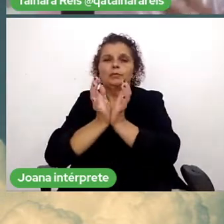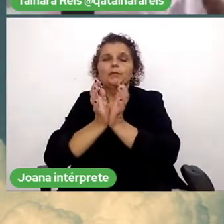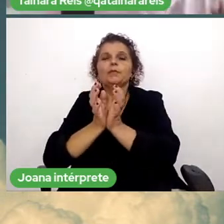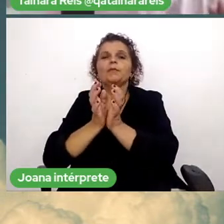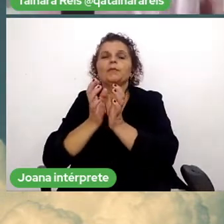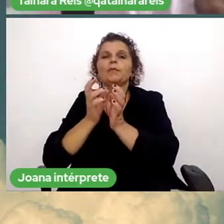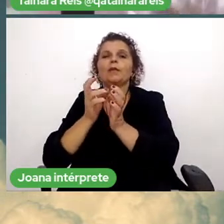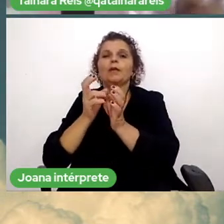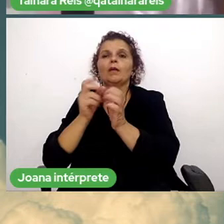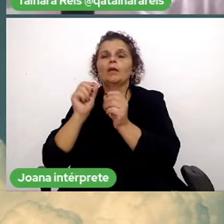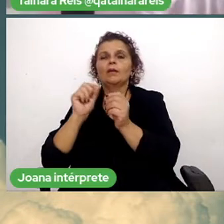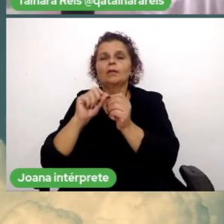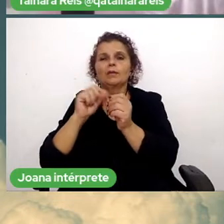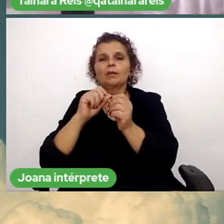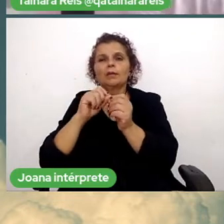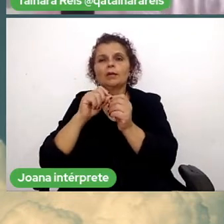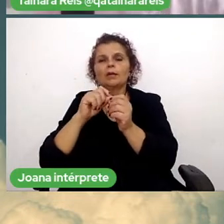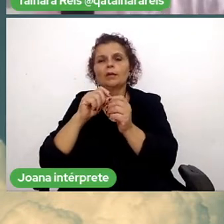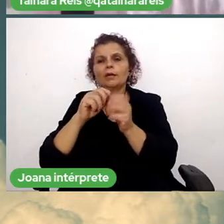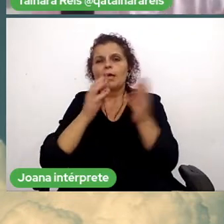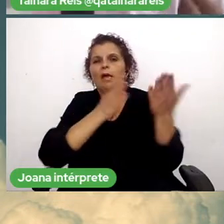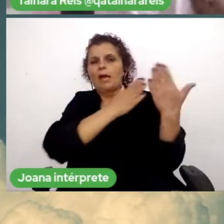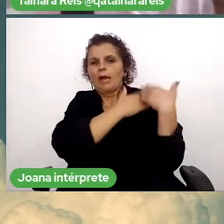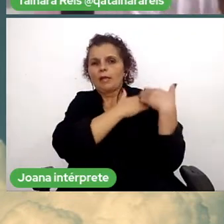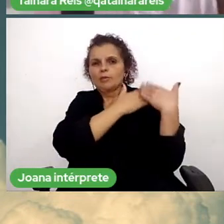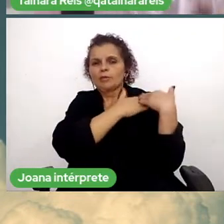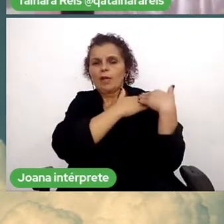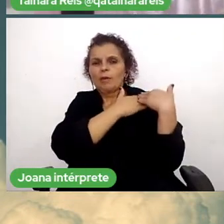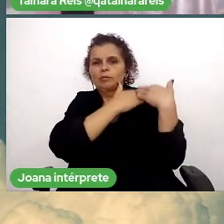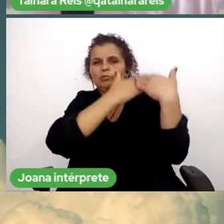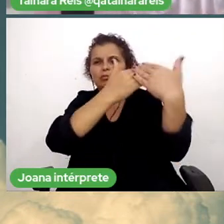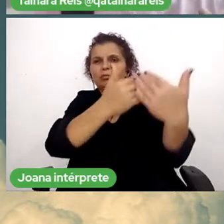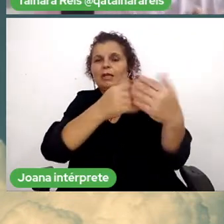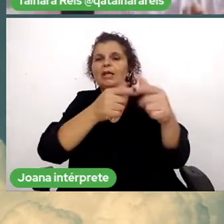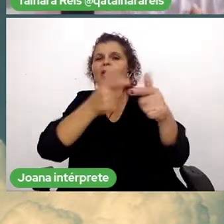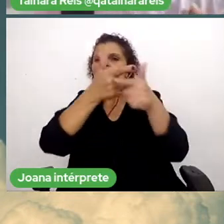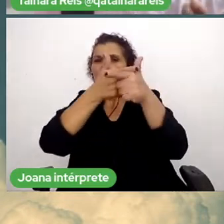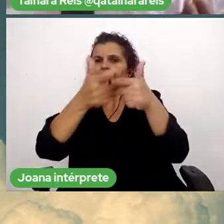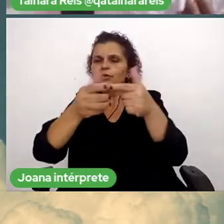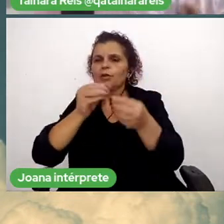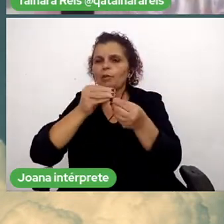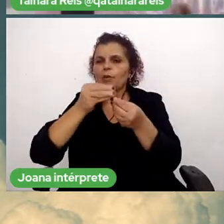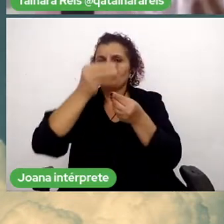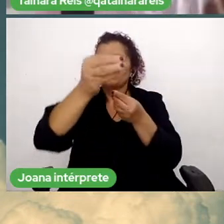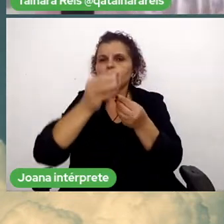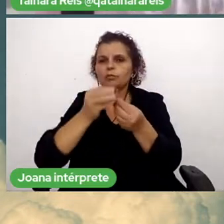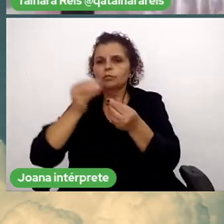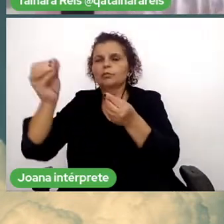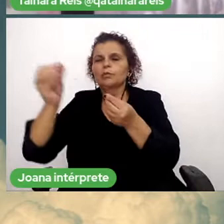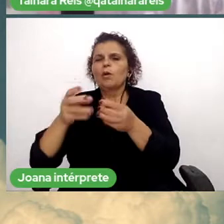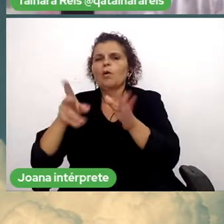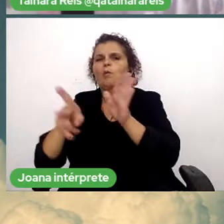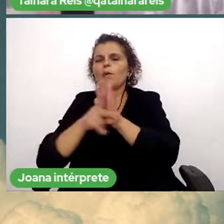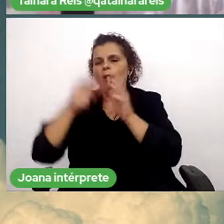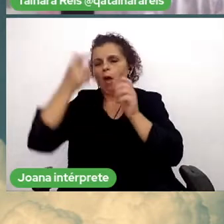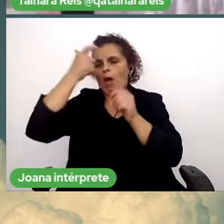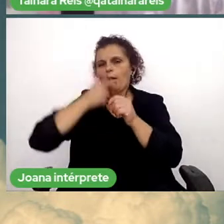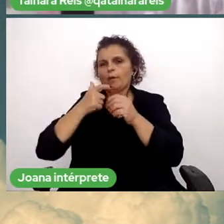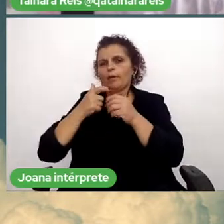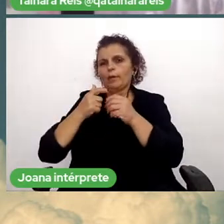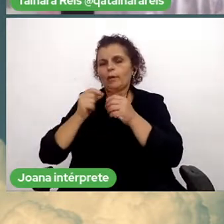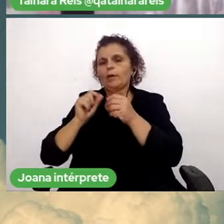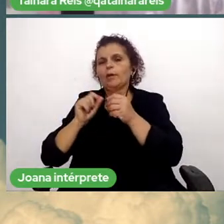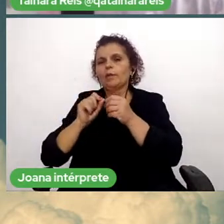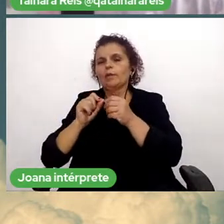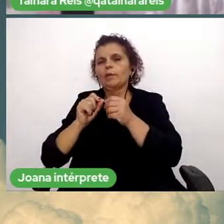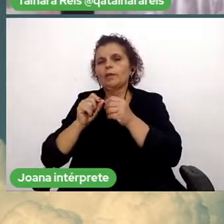gente fala sobre distribuir responsabilidades, a gente também está falando sobre qual é o papel dessa pessoa que no time, então, já